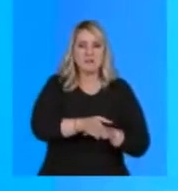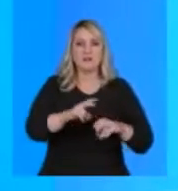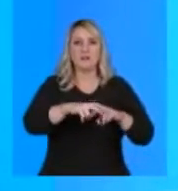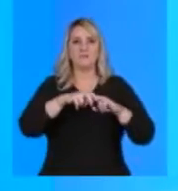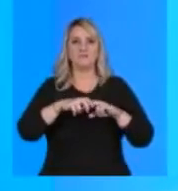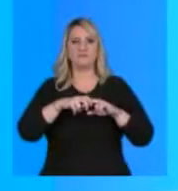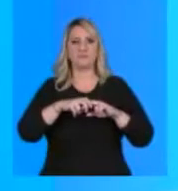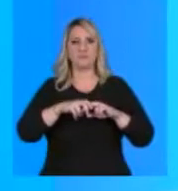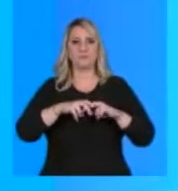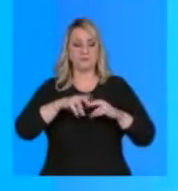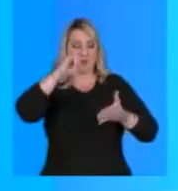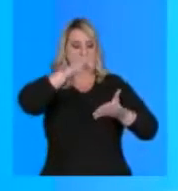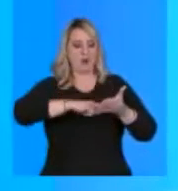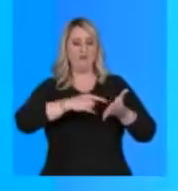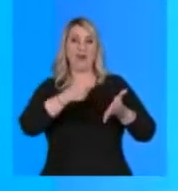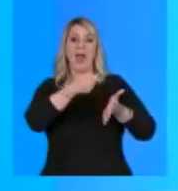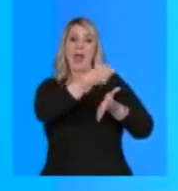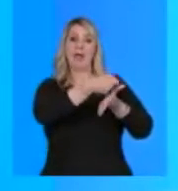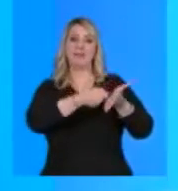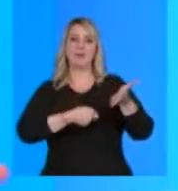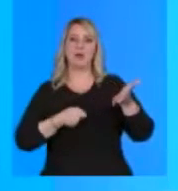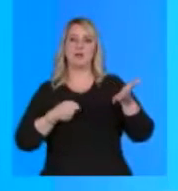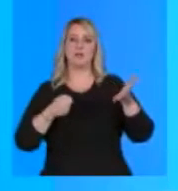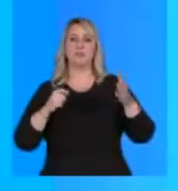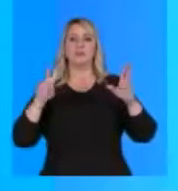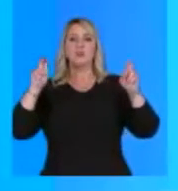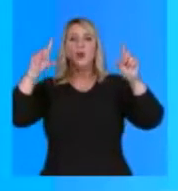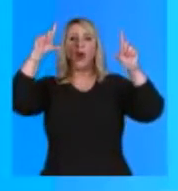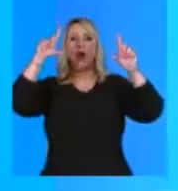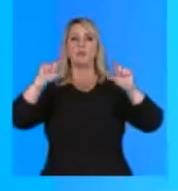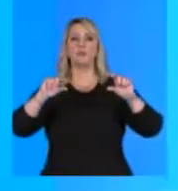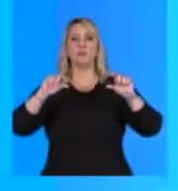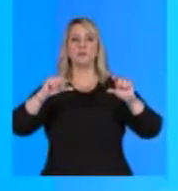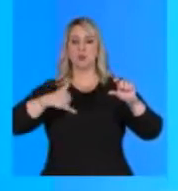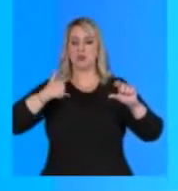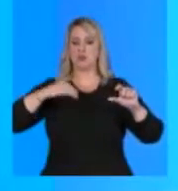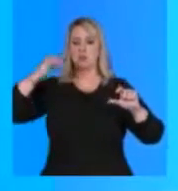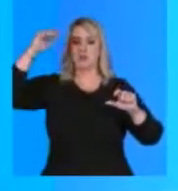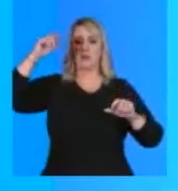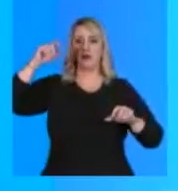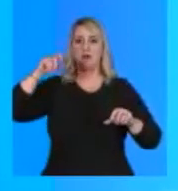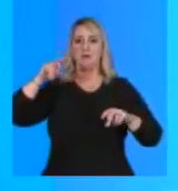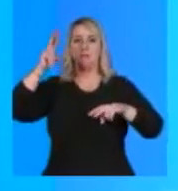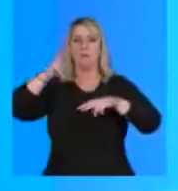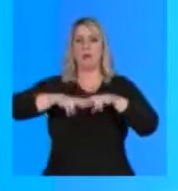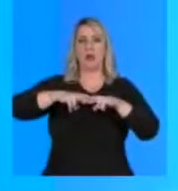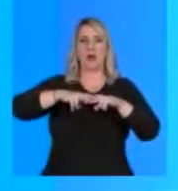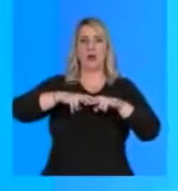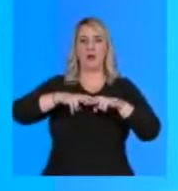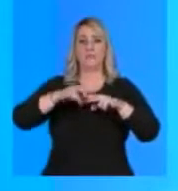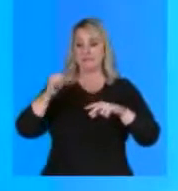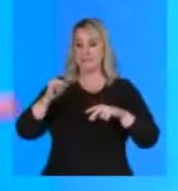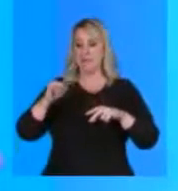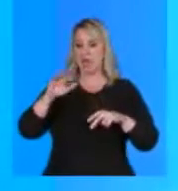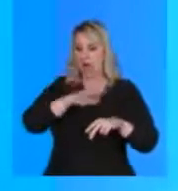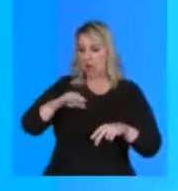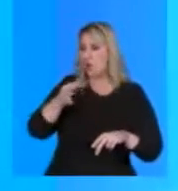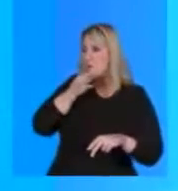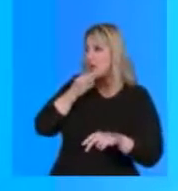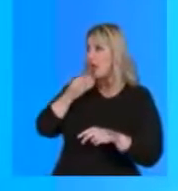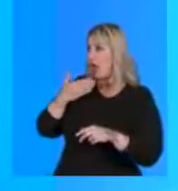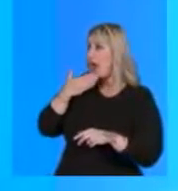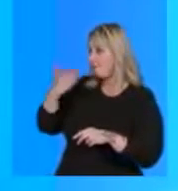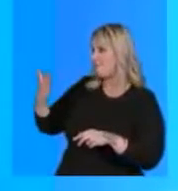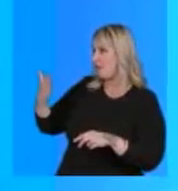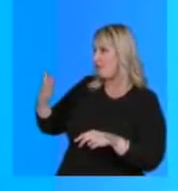prova de redação é que seja sobre redução da maioridade penal o aluno escreve a favor da resolução e o professor da zero pra